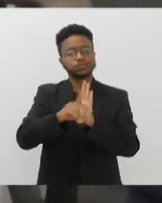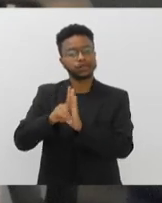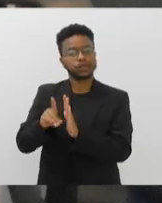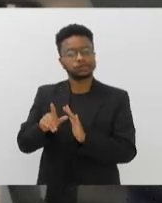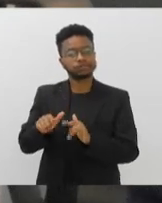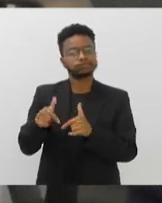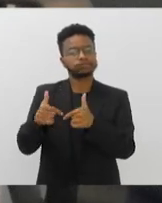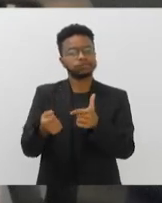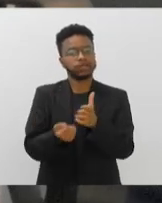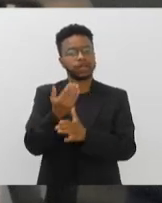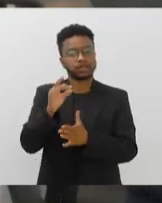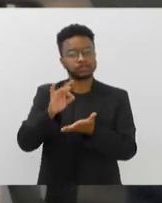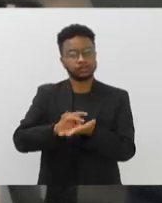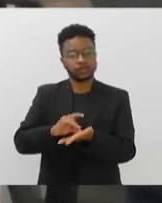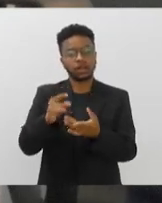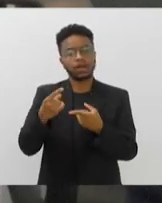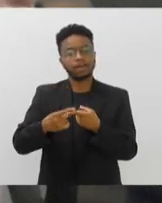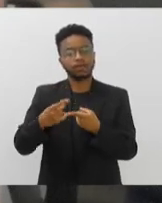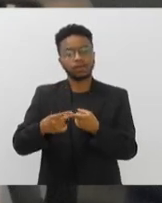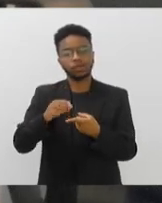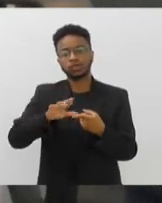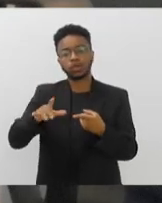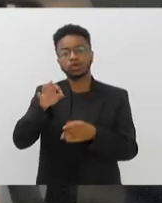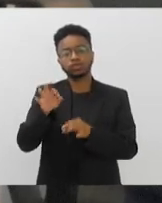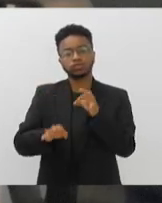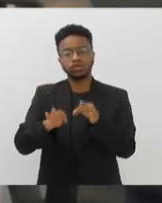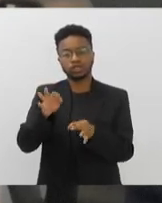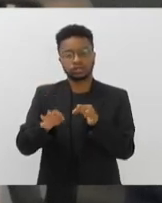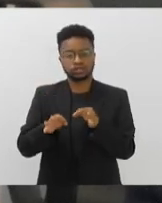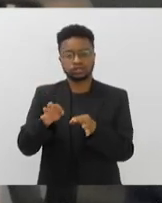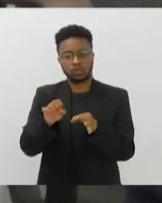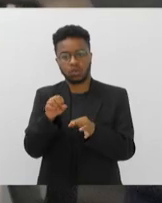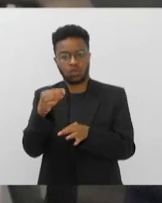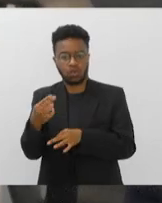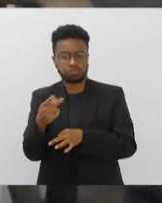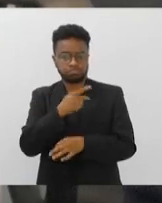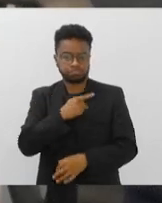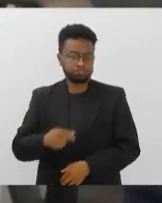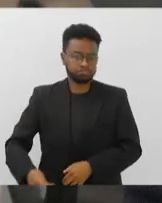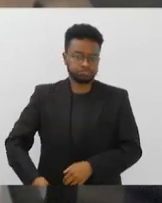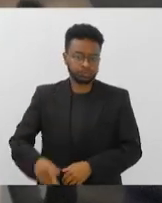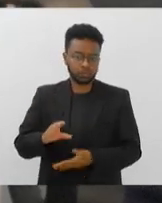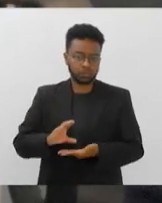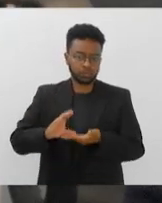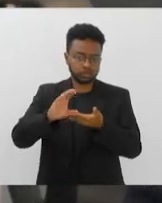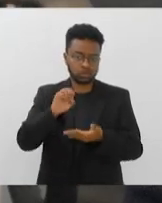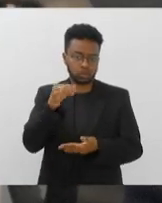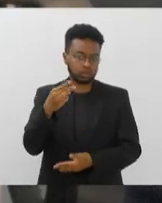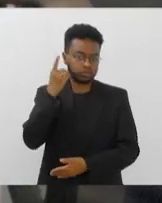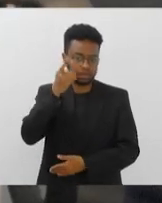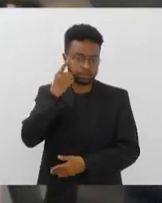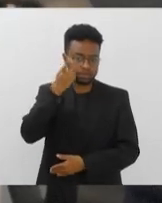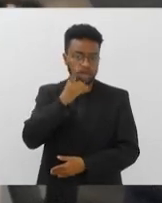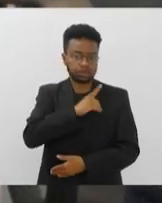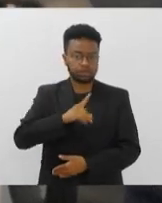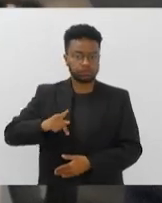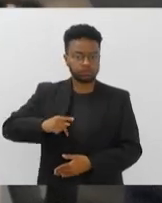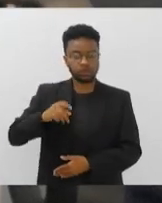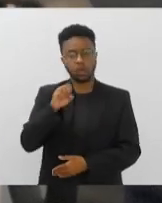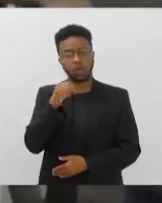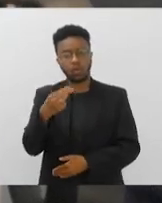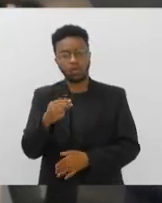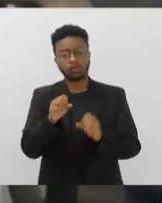implementados né não que eh o juiz vocacionado ou mesmo um presidente de conselho ou uma deputada uma defensora uma